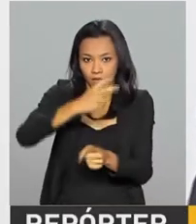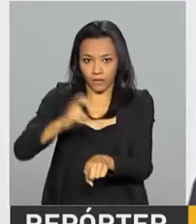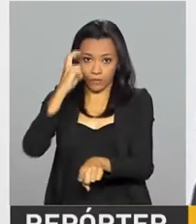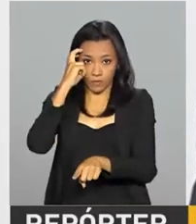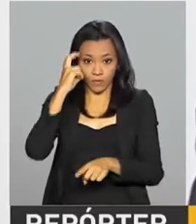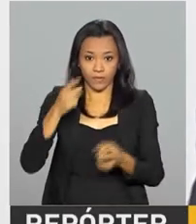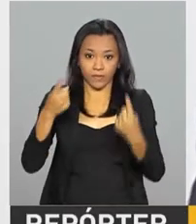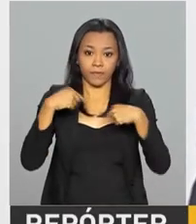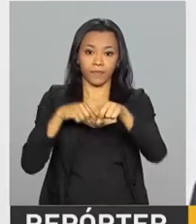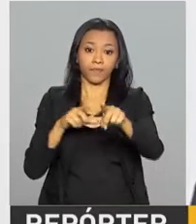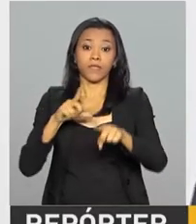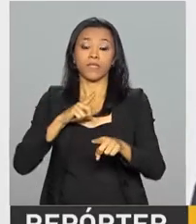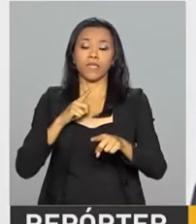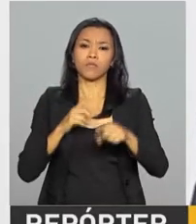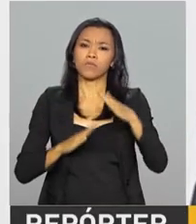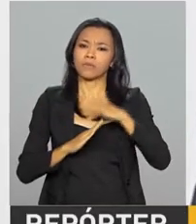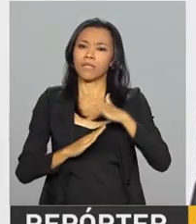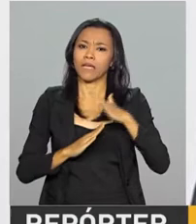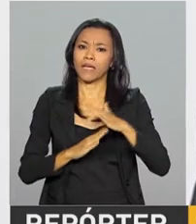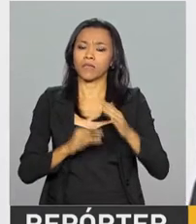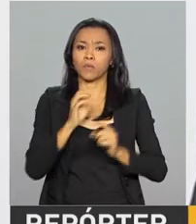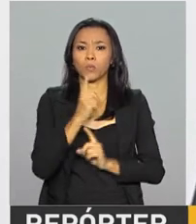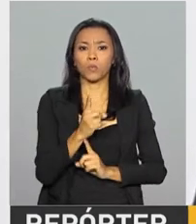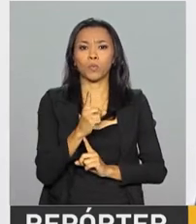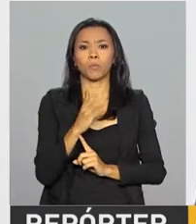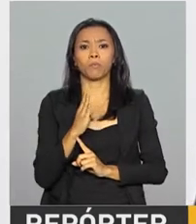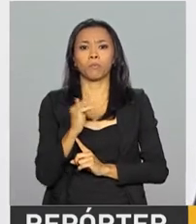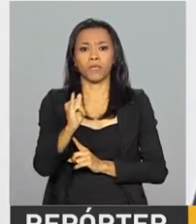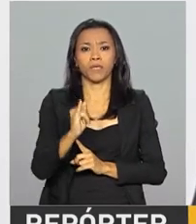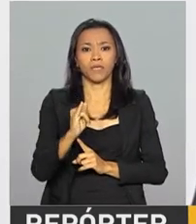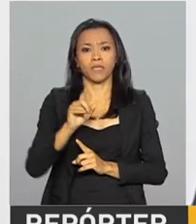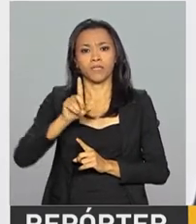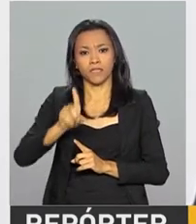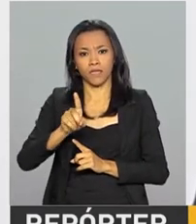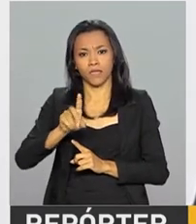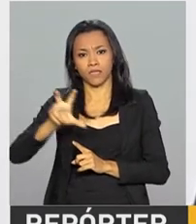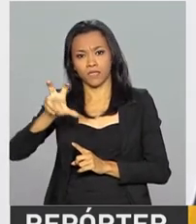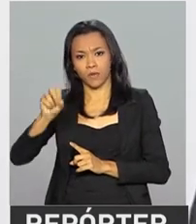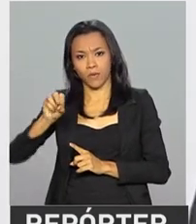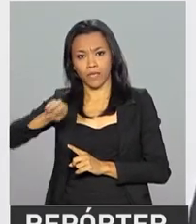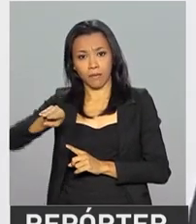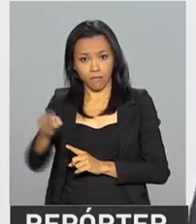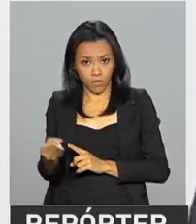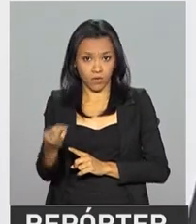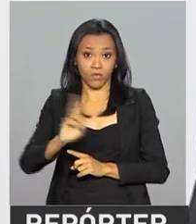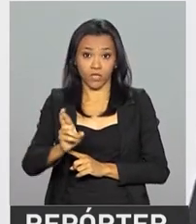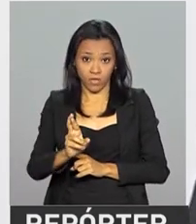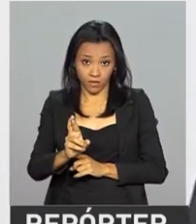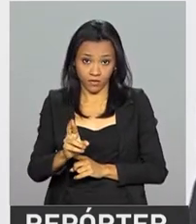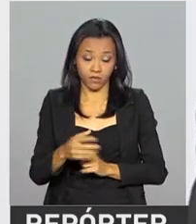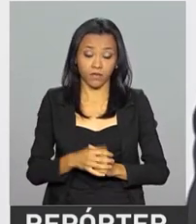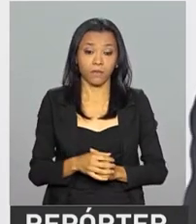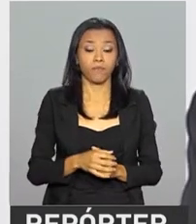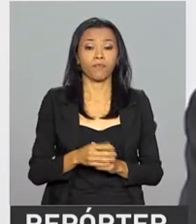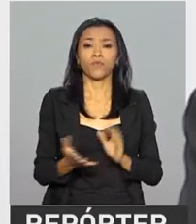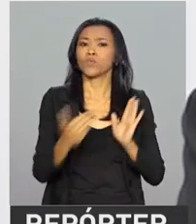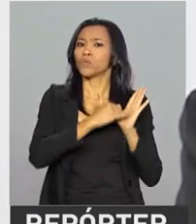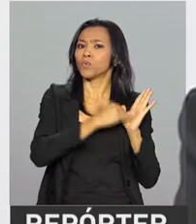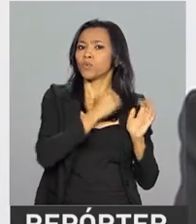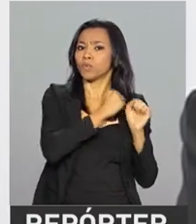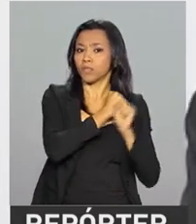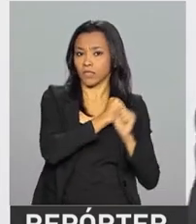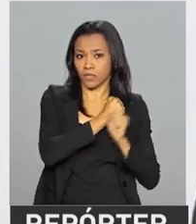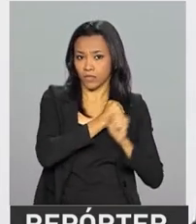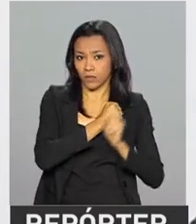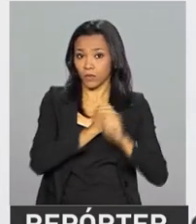é um teto de renúncia de um bilhão 150 milhões de reais nos últimos anos